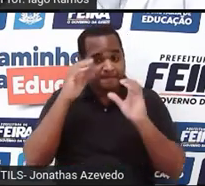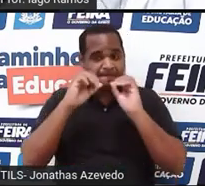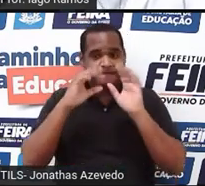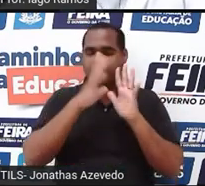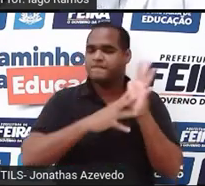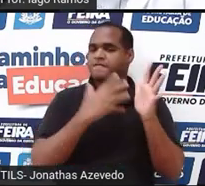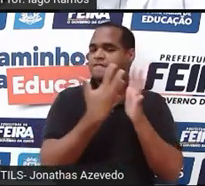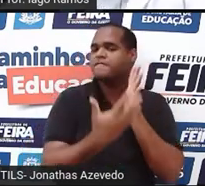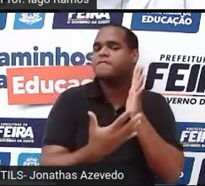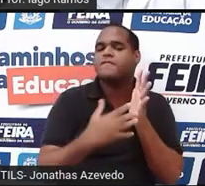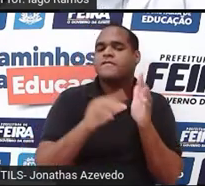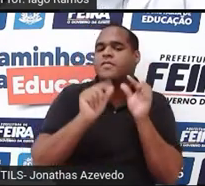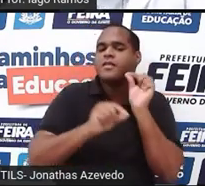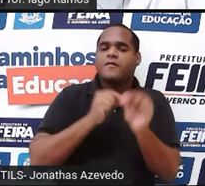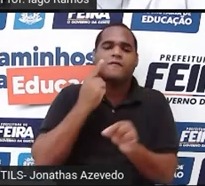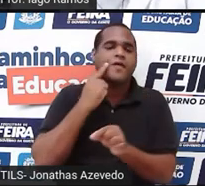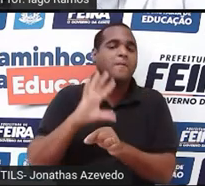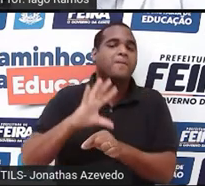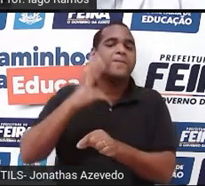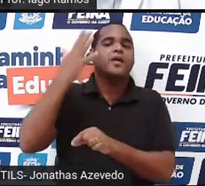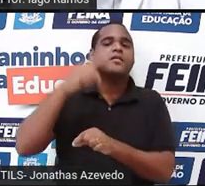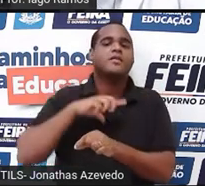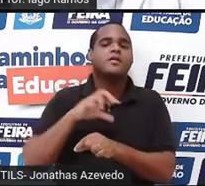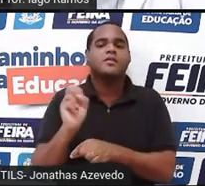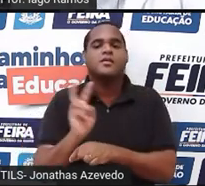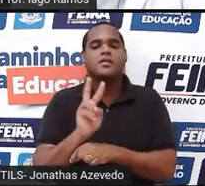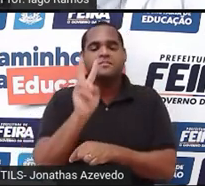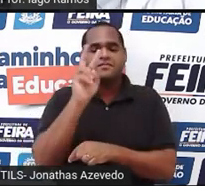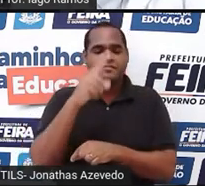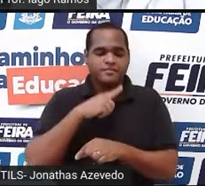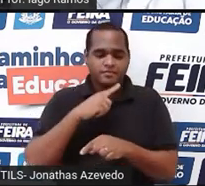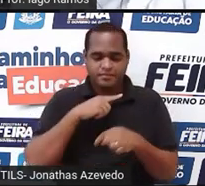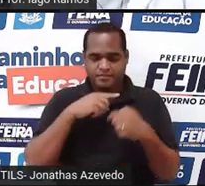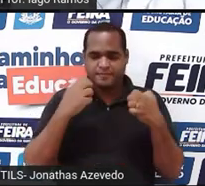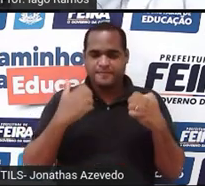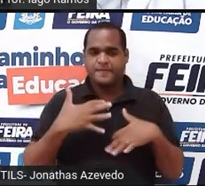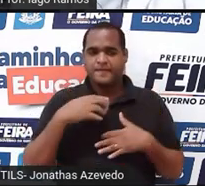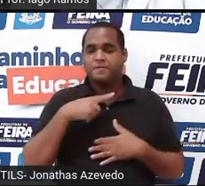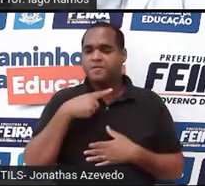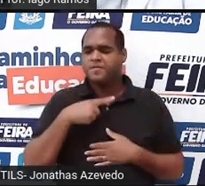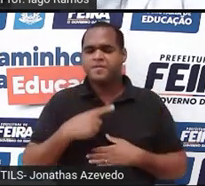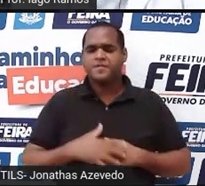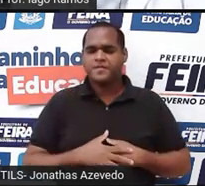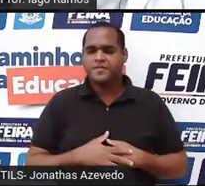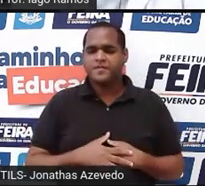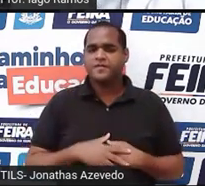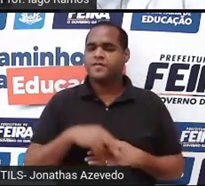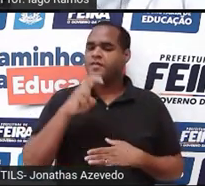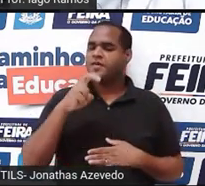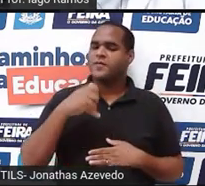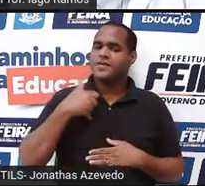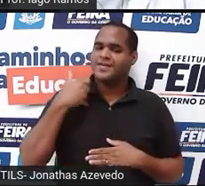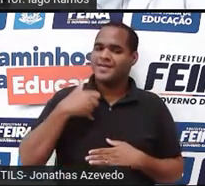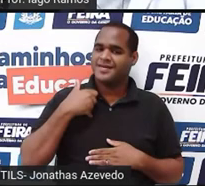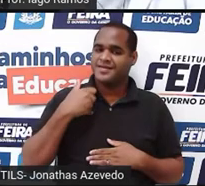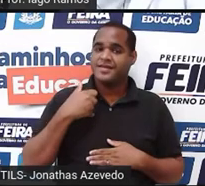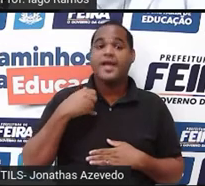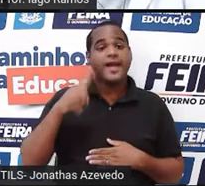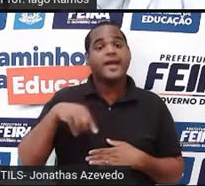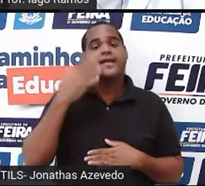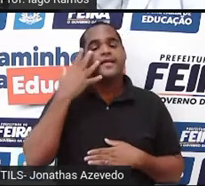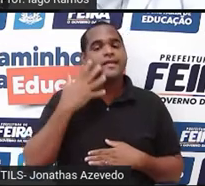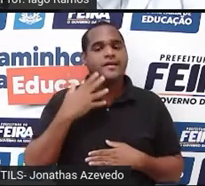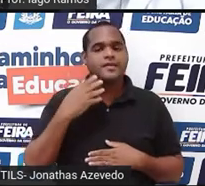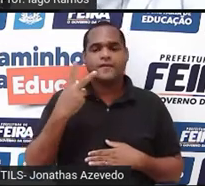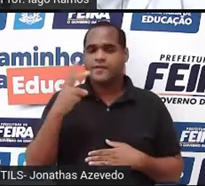tabelinha ver o que é que tá acontecendo com os valores Tá bom então para 5 anos a criança